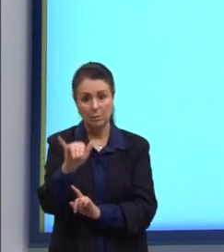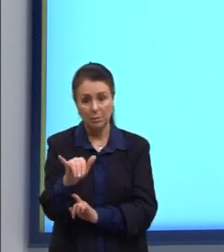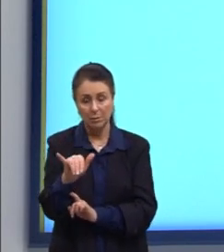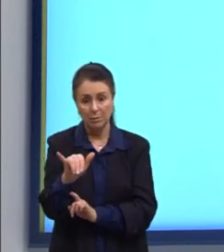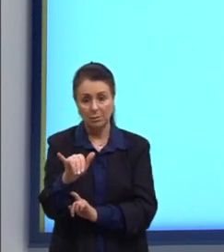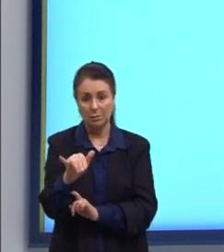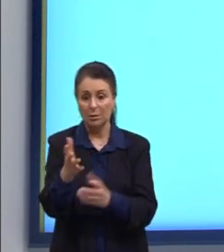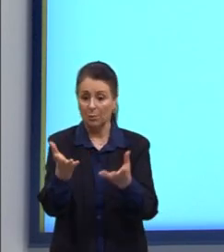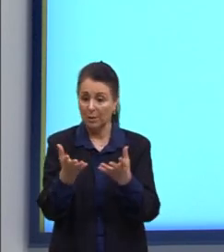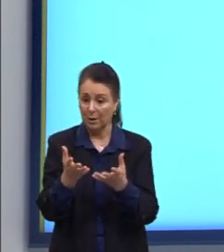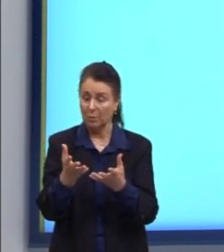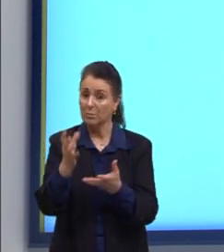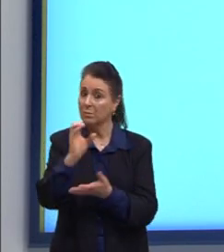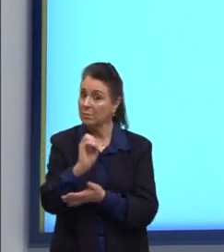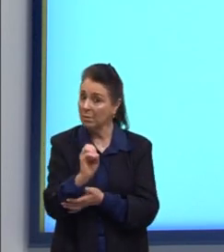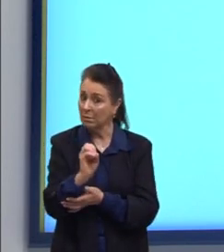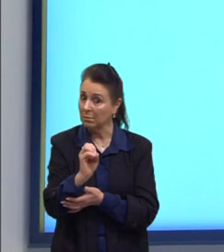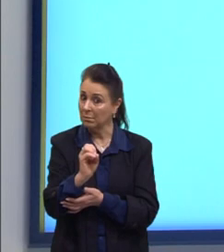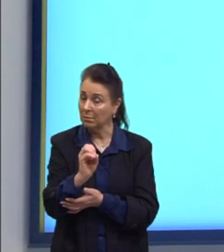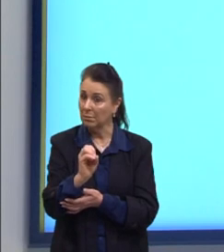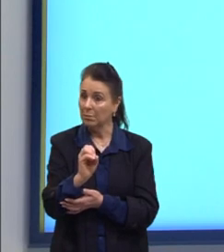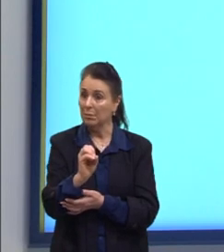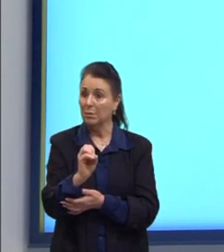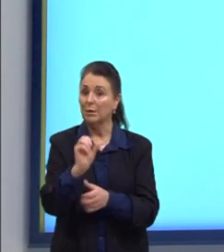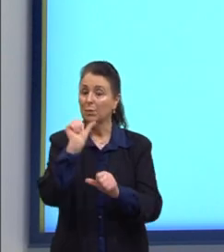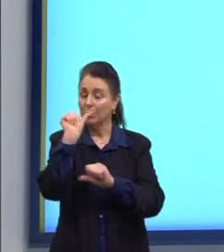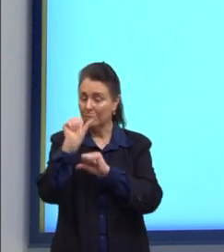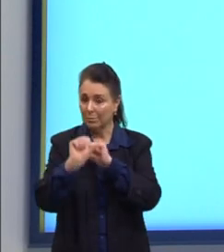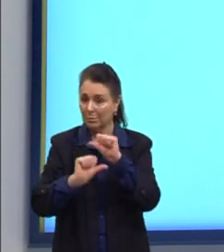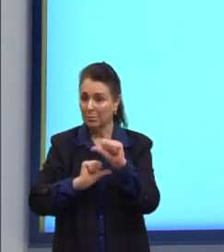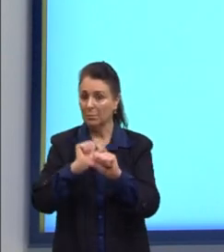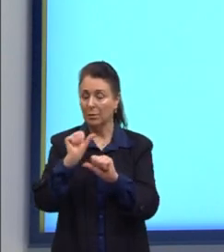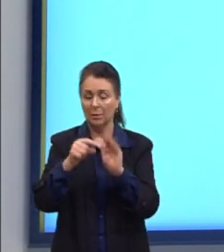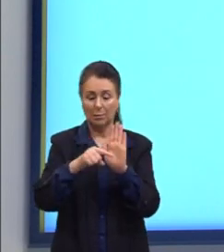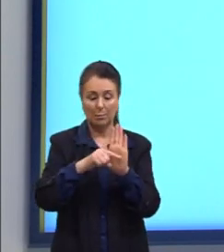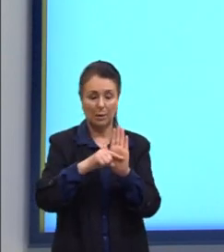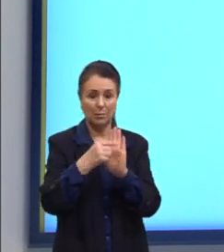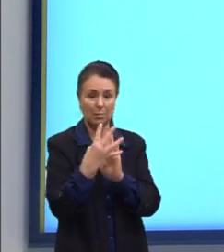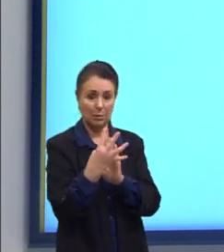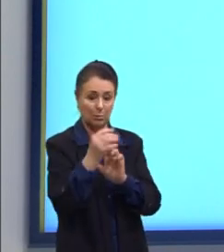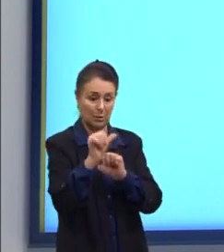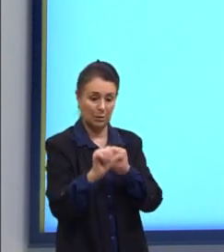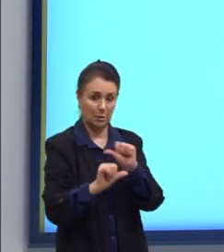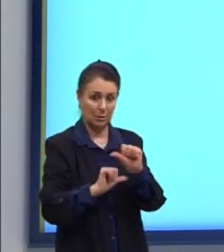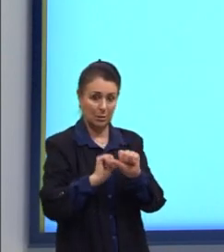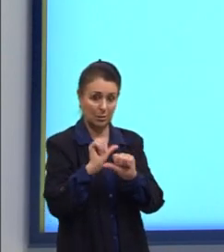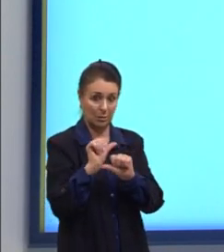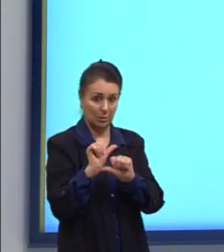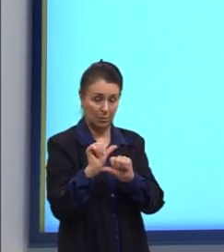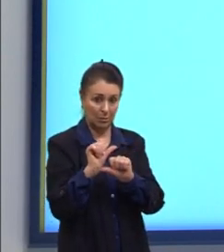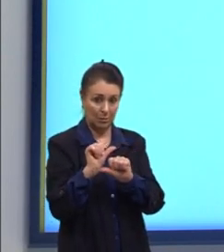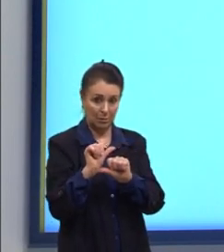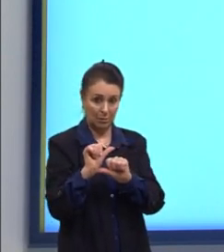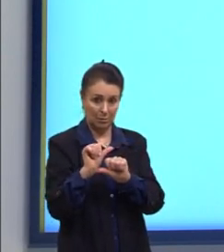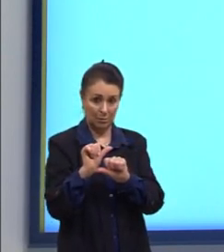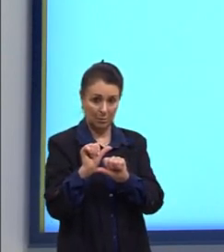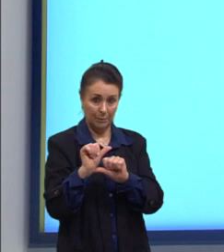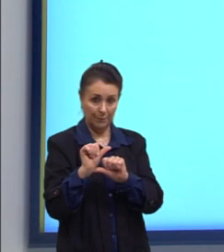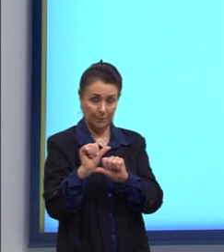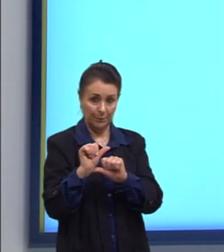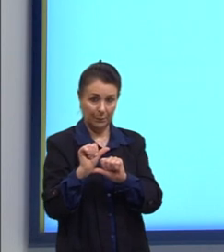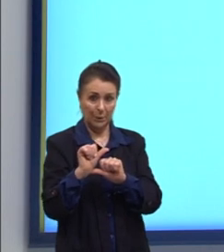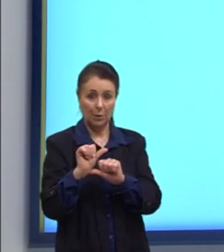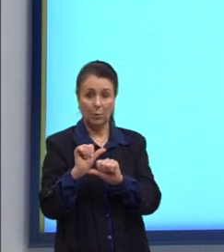chegar em zero então aqui eu posso transformar o menos quatro para chegar ali né até o +2